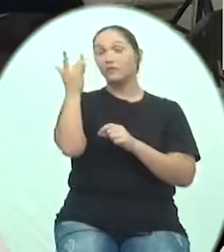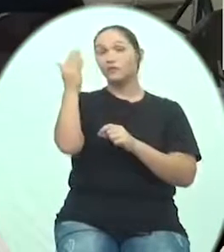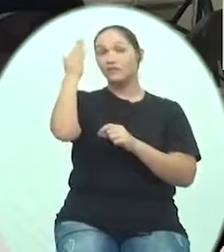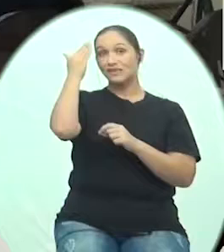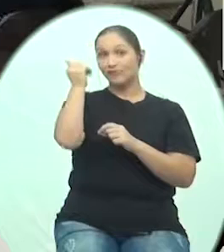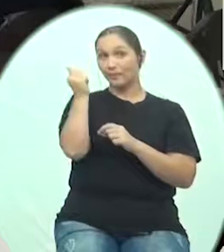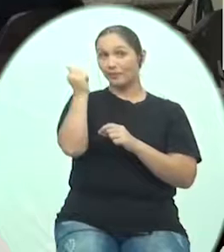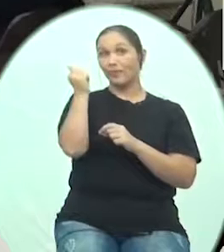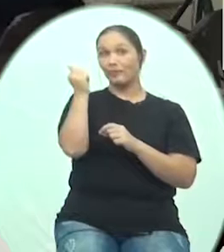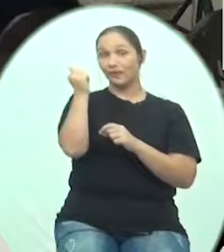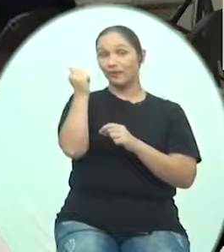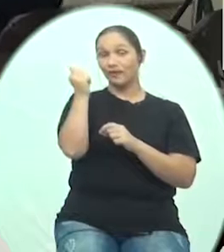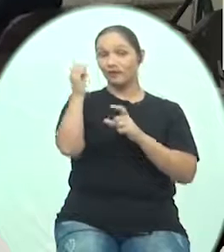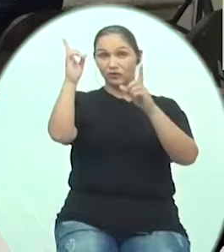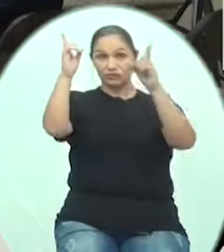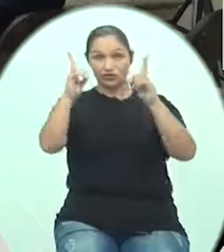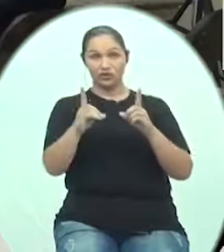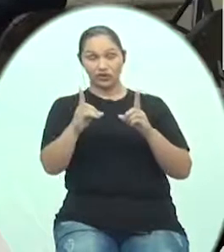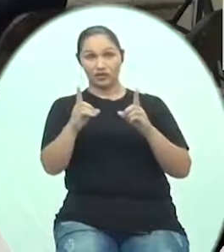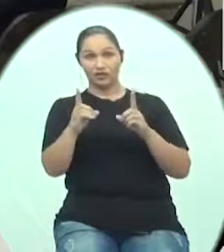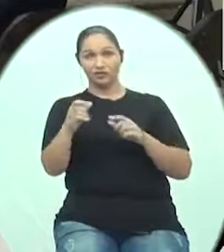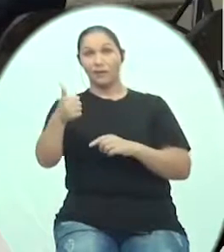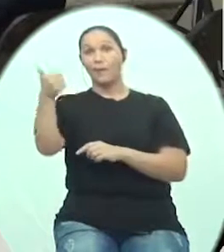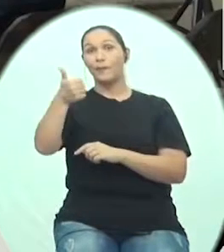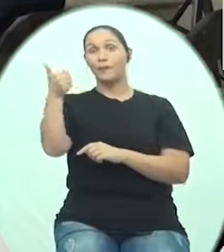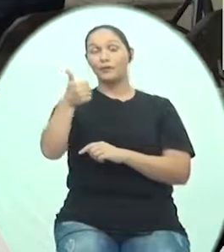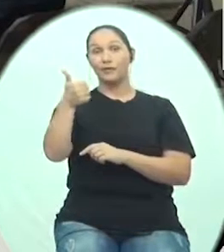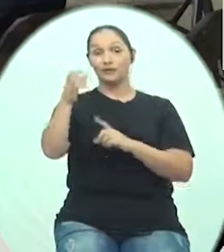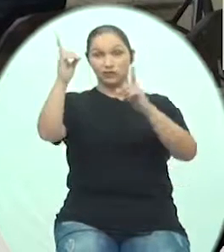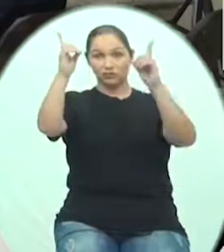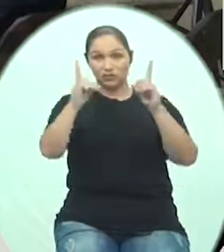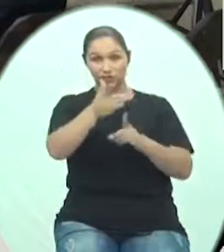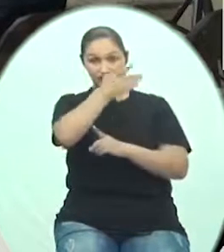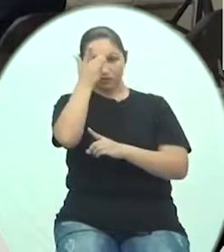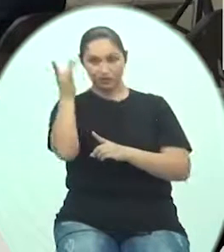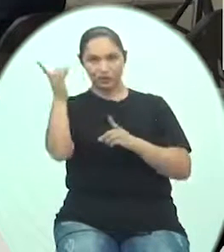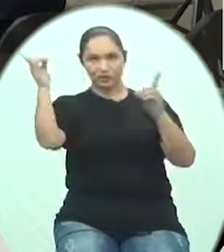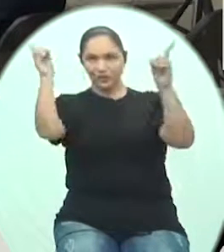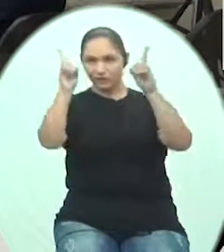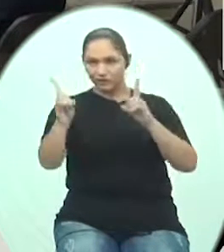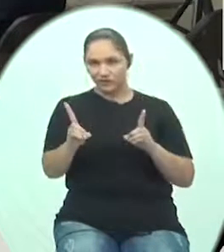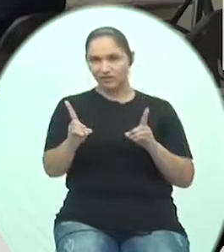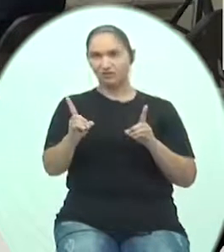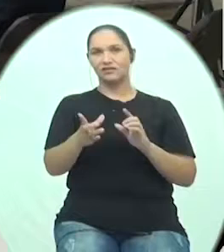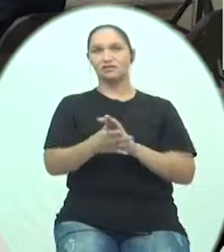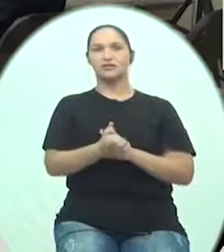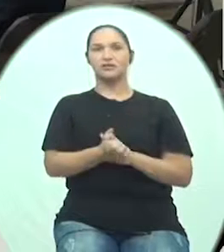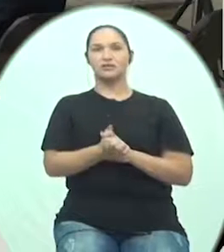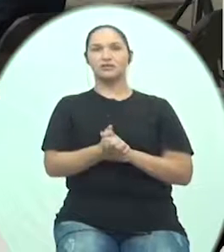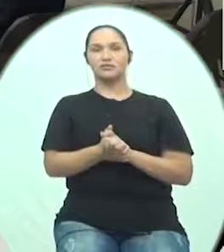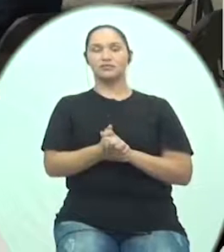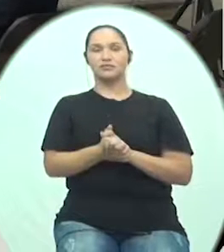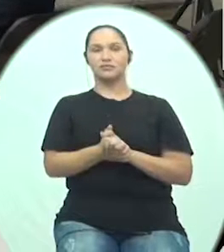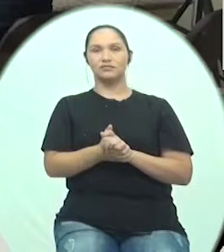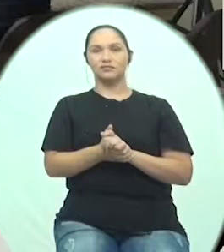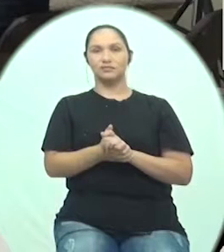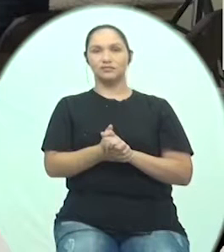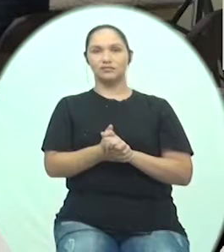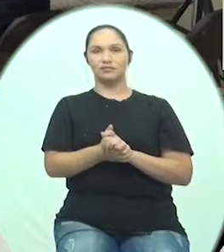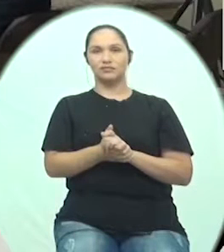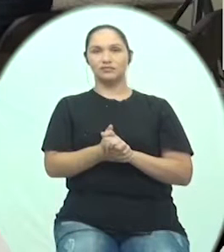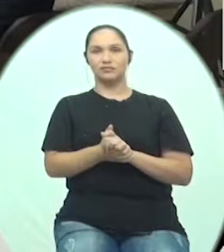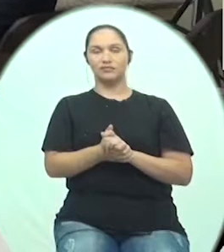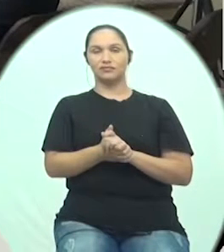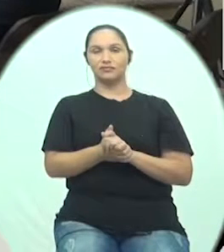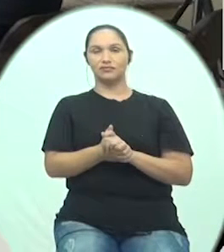pessoas com deficiência e ele vai dizer aqui dentro depois com calma dá para nós ler eh todos os direitos